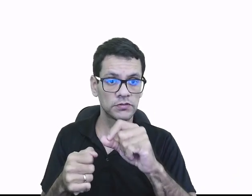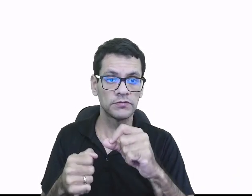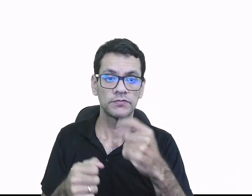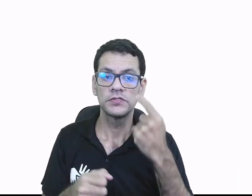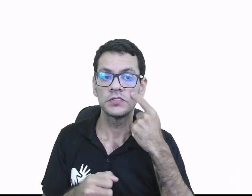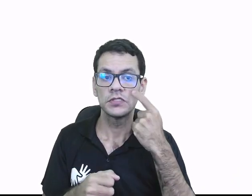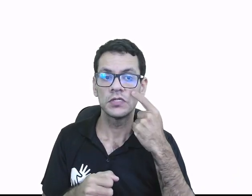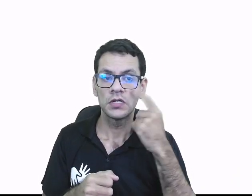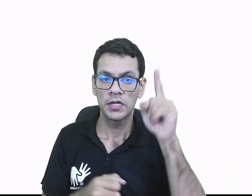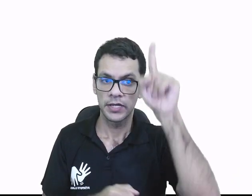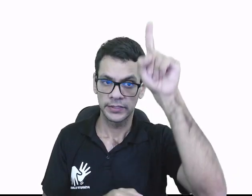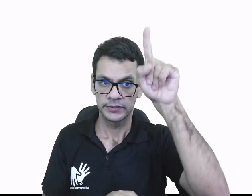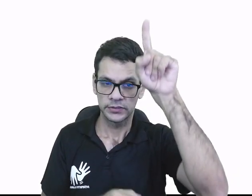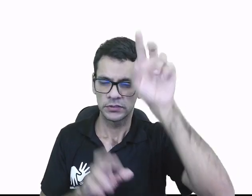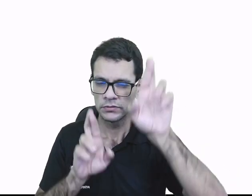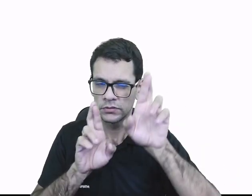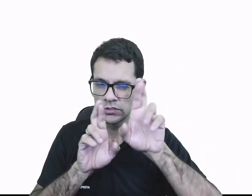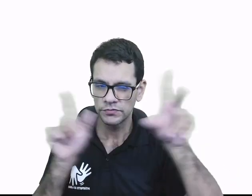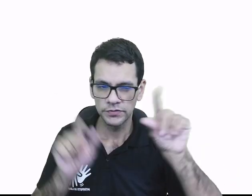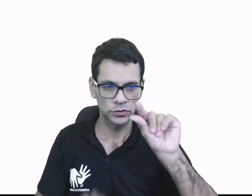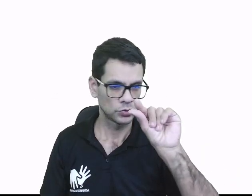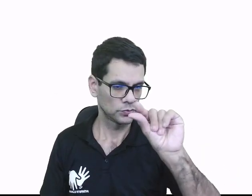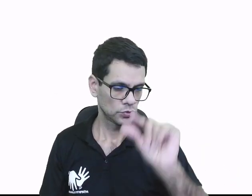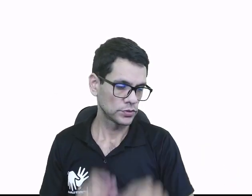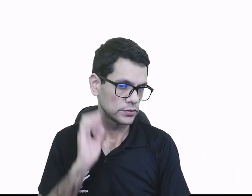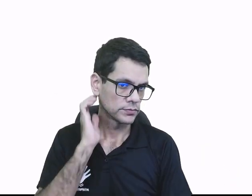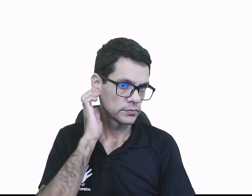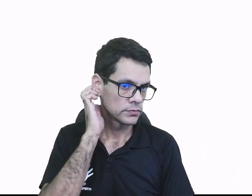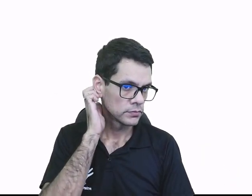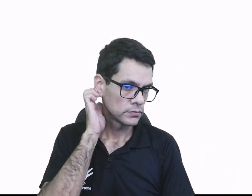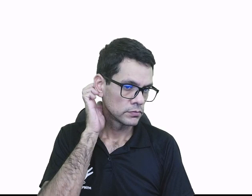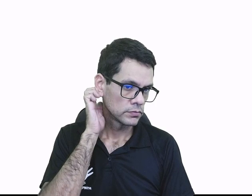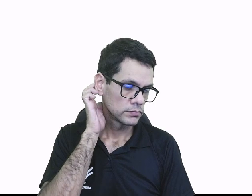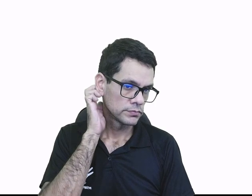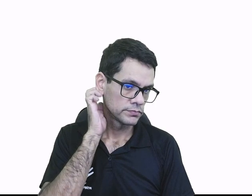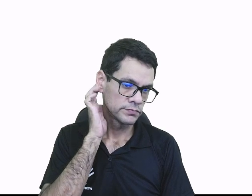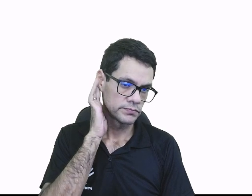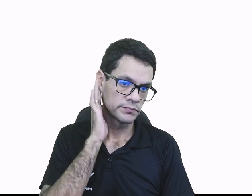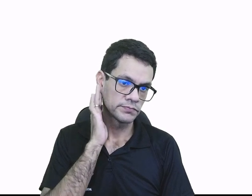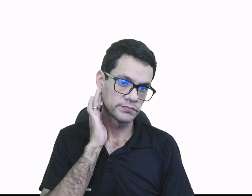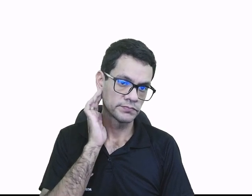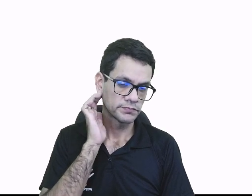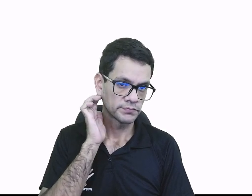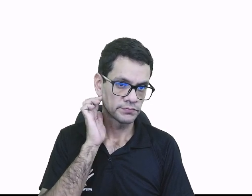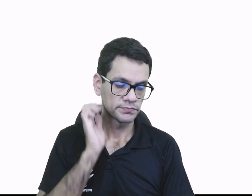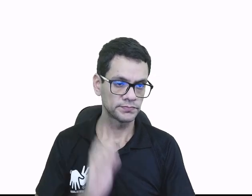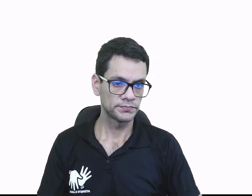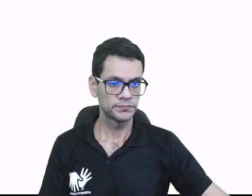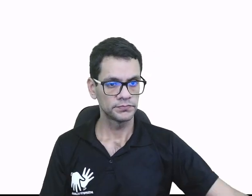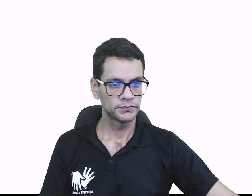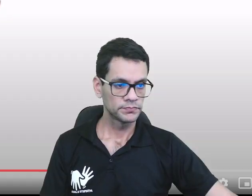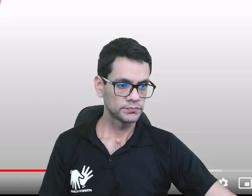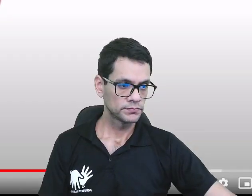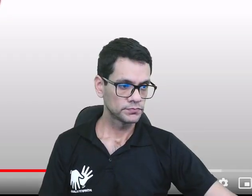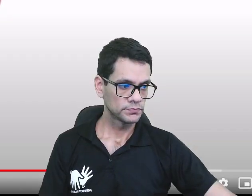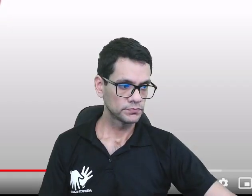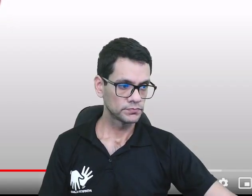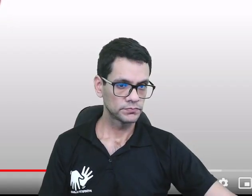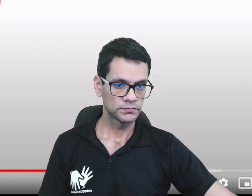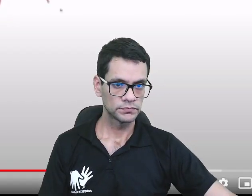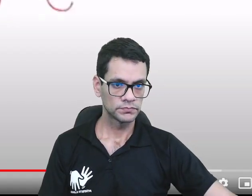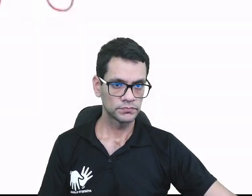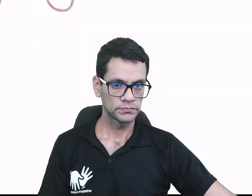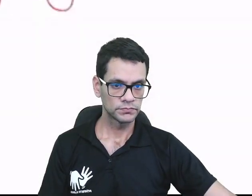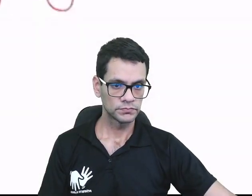que é um pouquinho diferente. A gente não fez nenhuma assim ainda. Então, ó, vou colocar